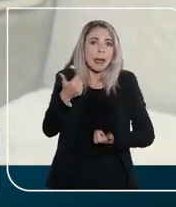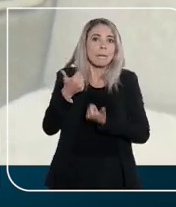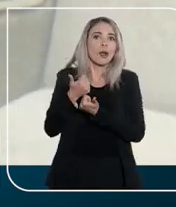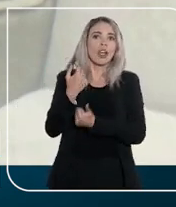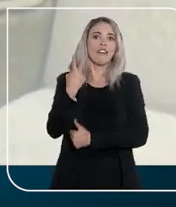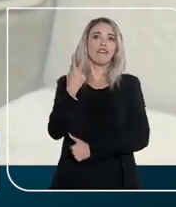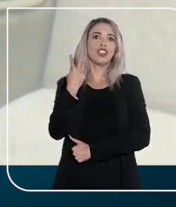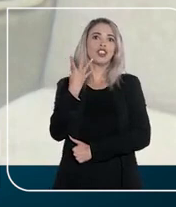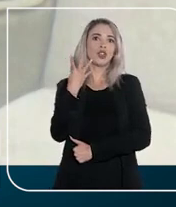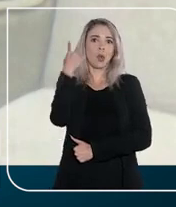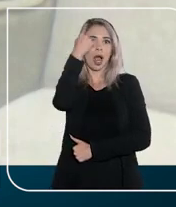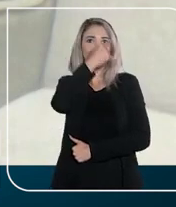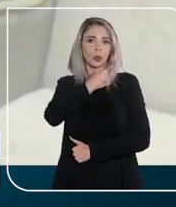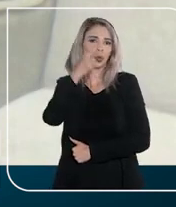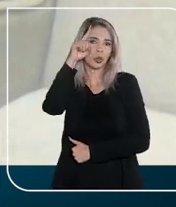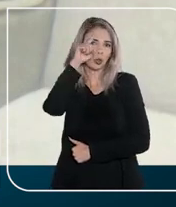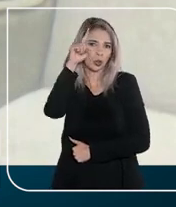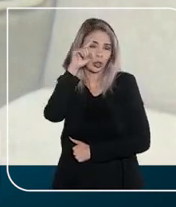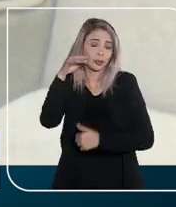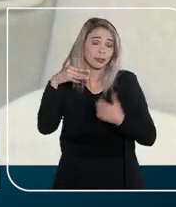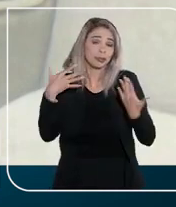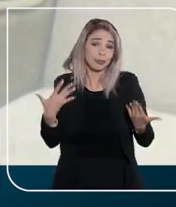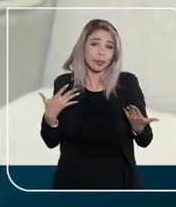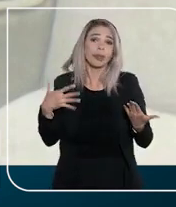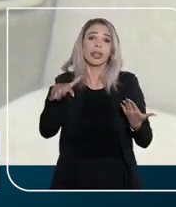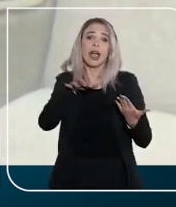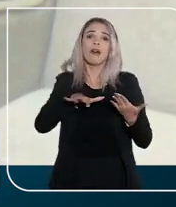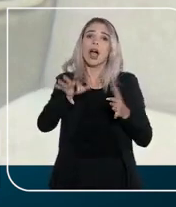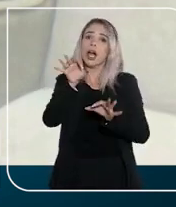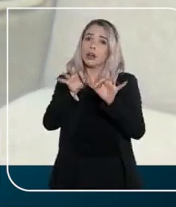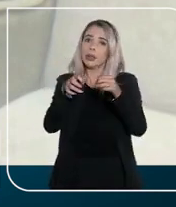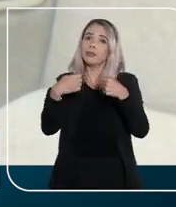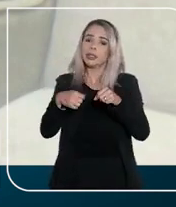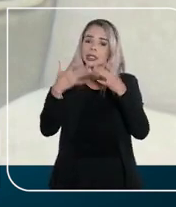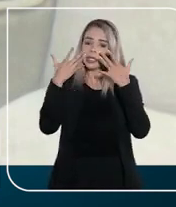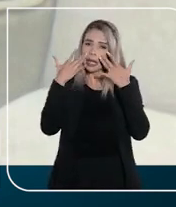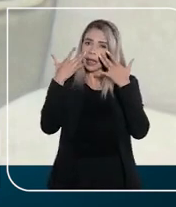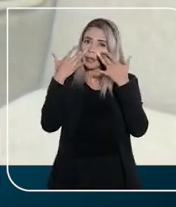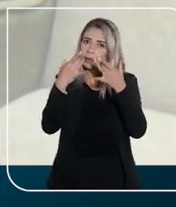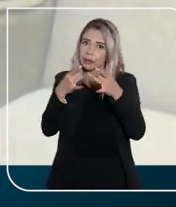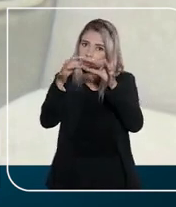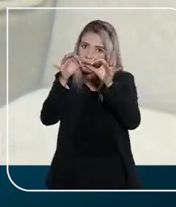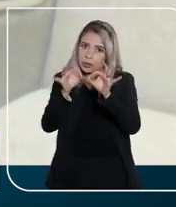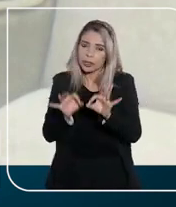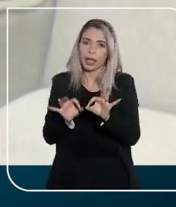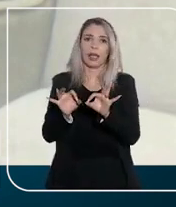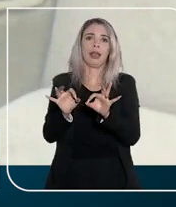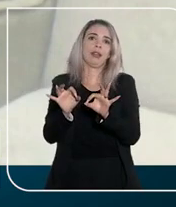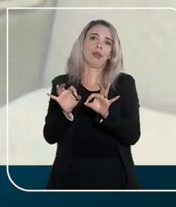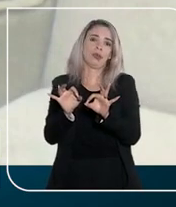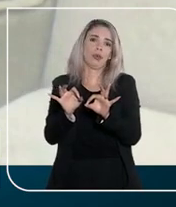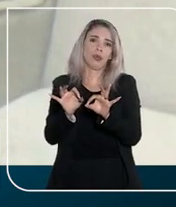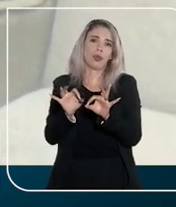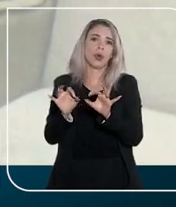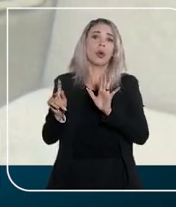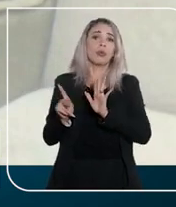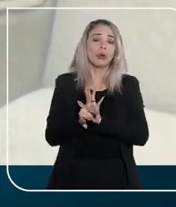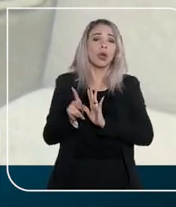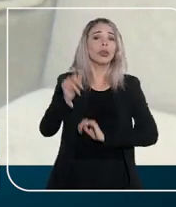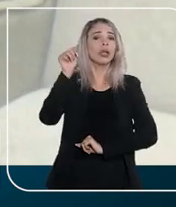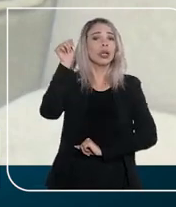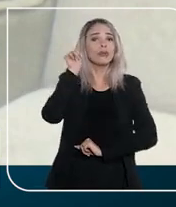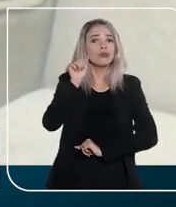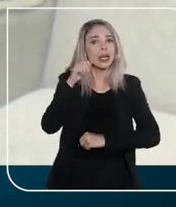24 horas por dia. Então, o ordenamento jurídico tem que dar um tratamento adequado a essas pessoas que